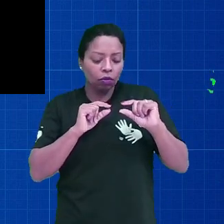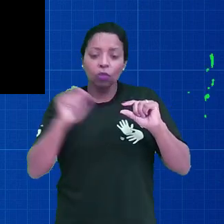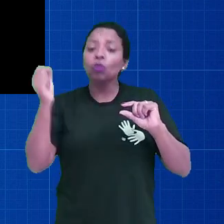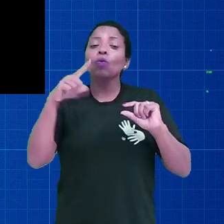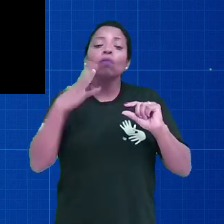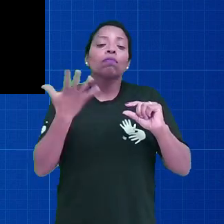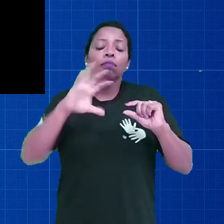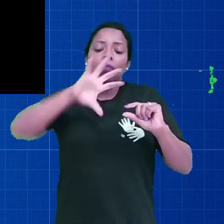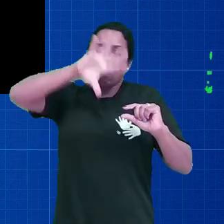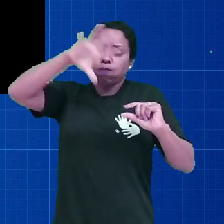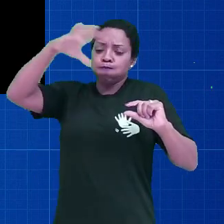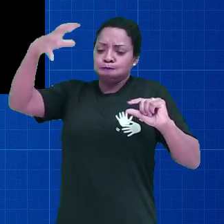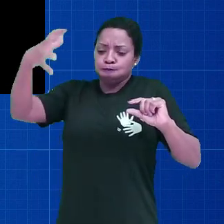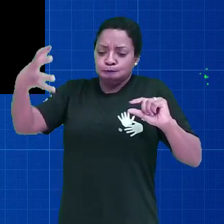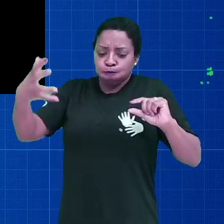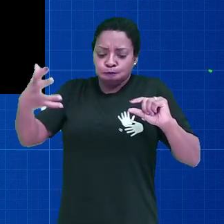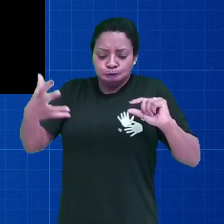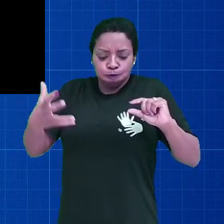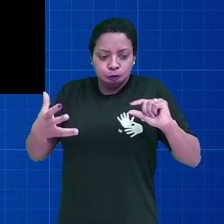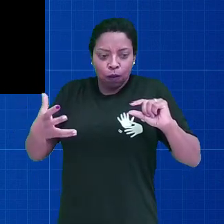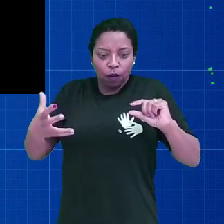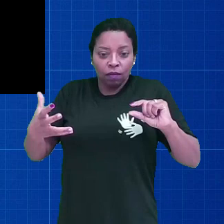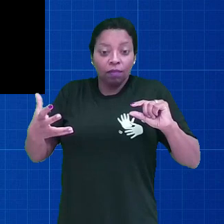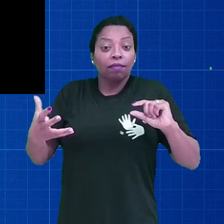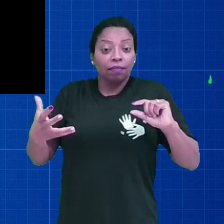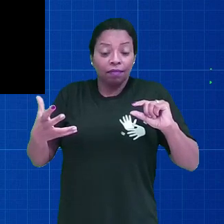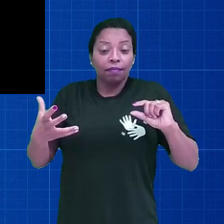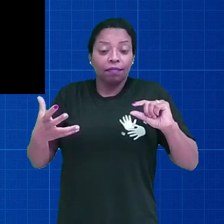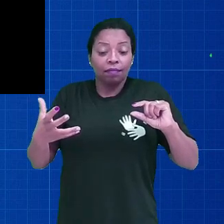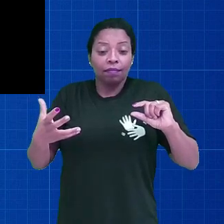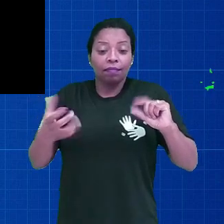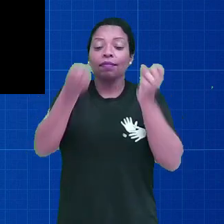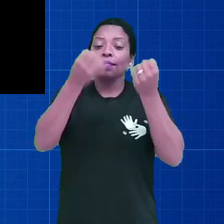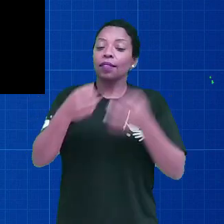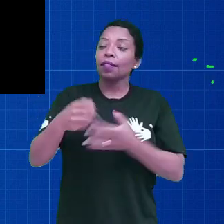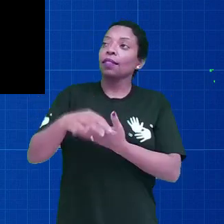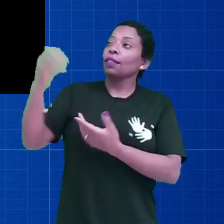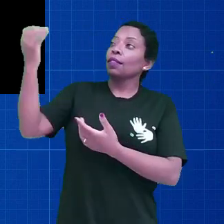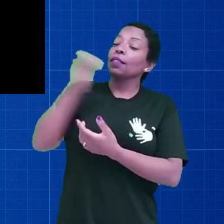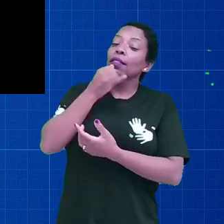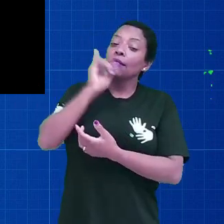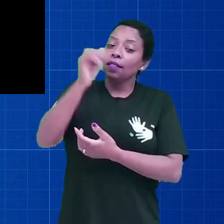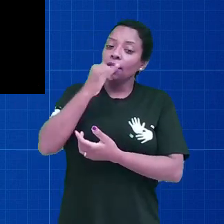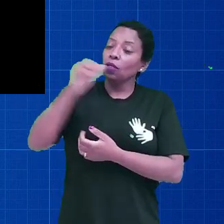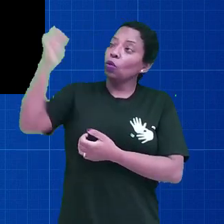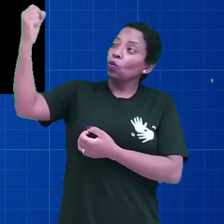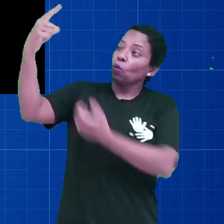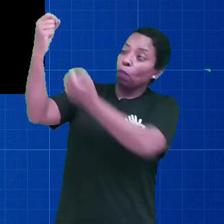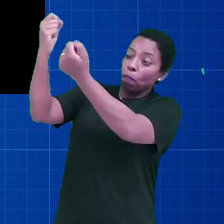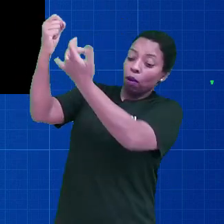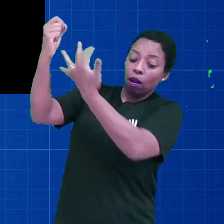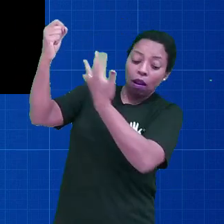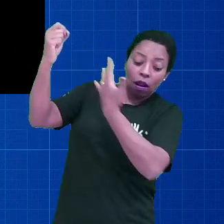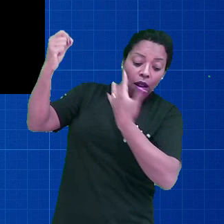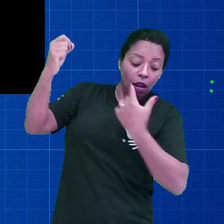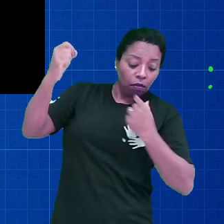Sol. Então, quando a gente fala em energia solar, quando a gente fala